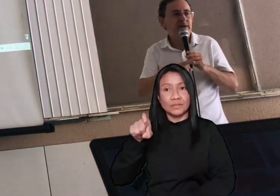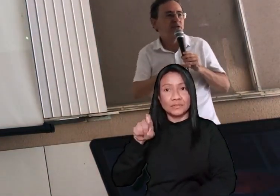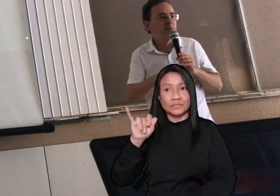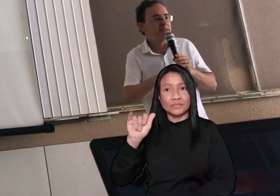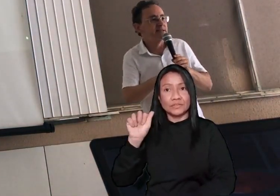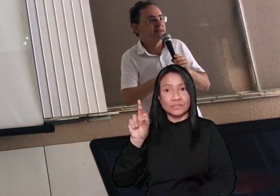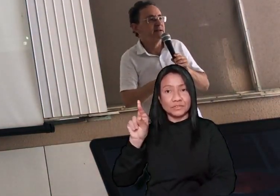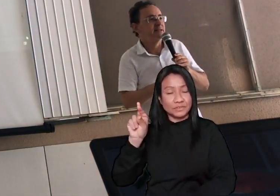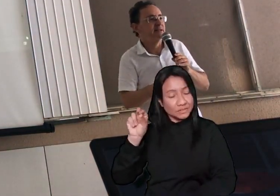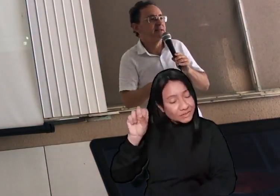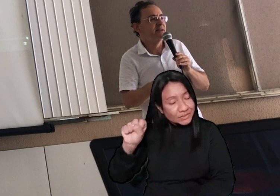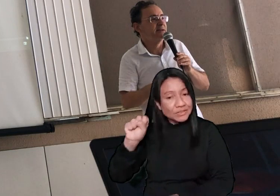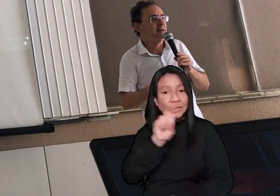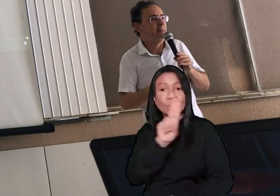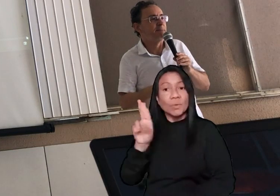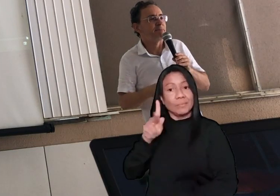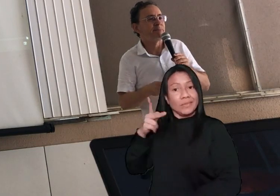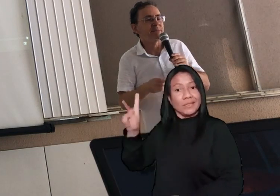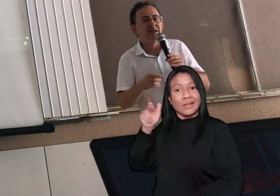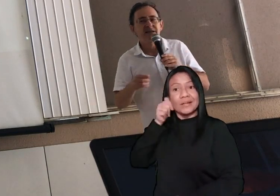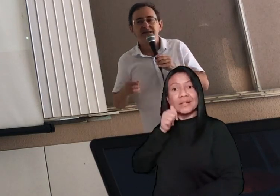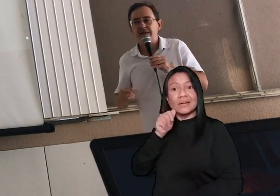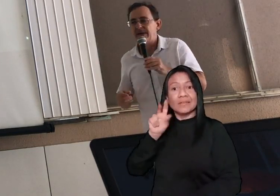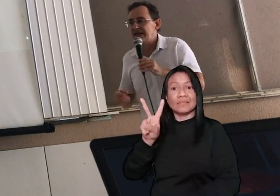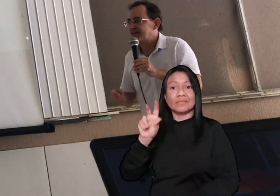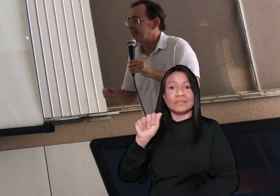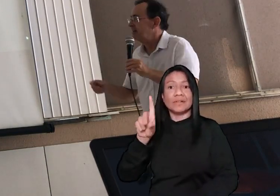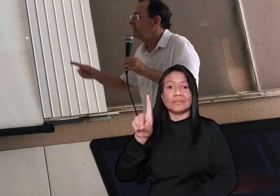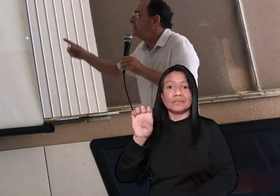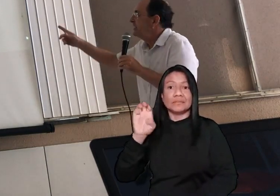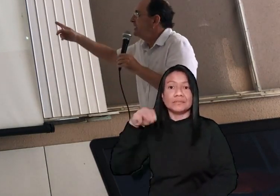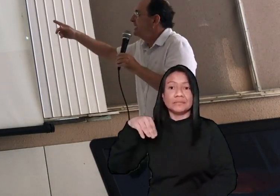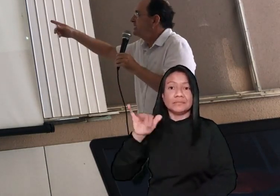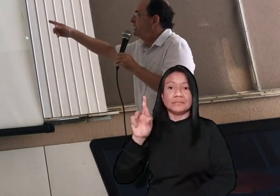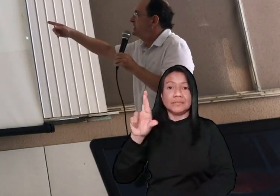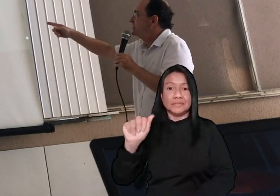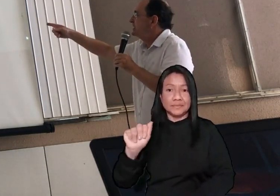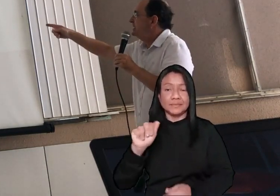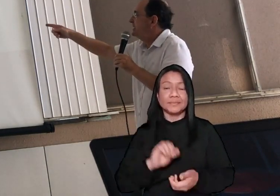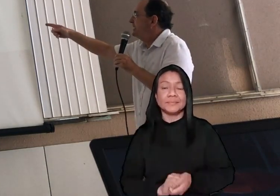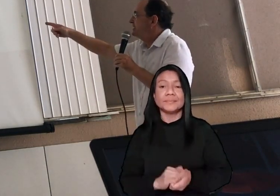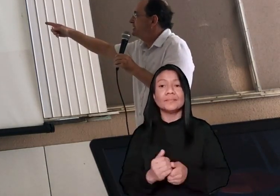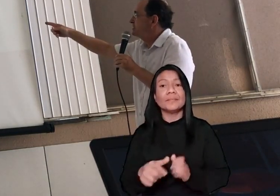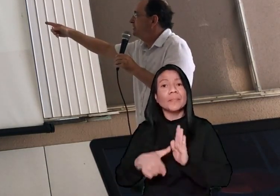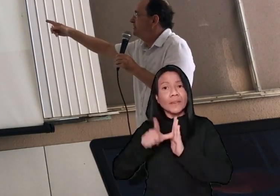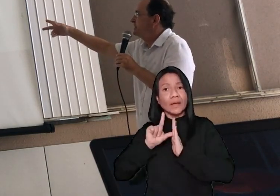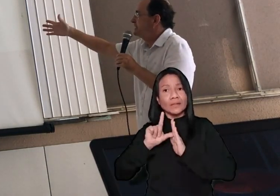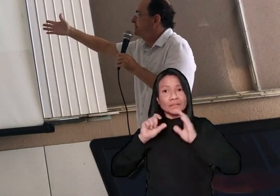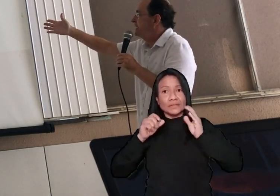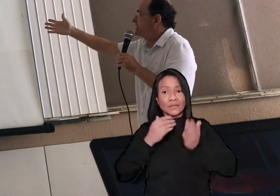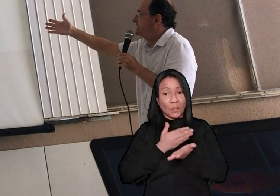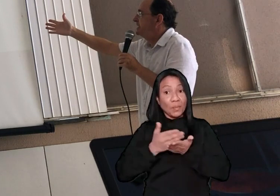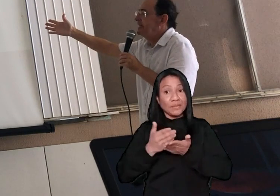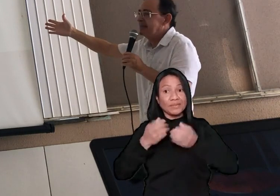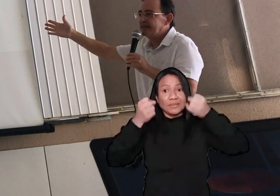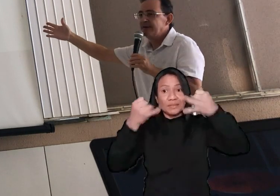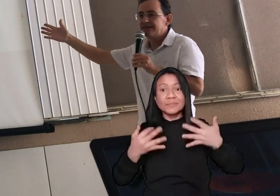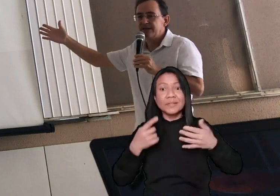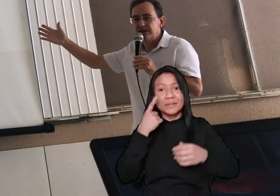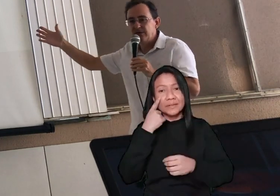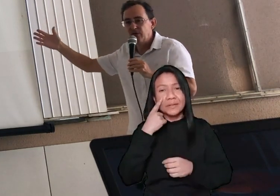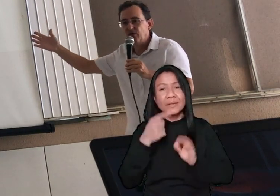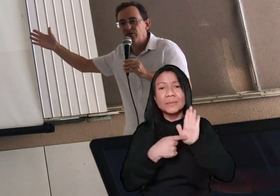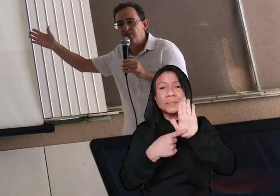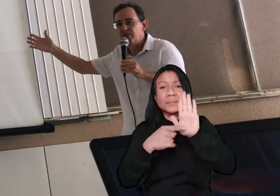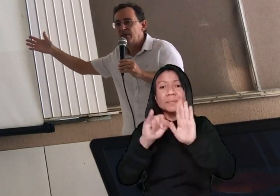Aquilo que eu falei no começo da palestra aqui, ó. Isso aqui, esses móveis, essa mesa aqui. Essa